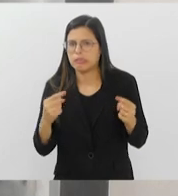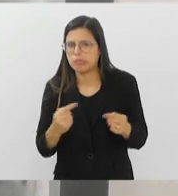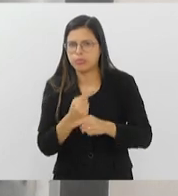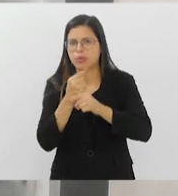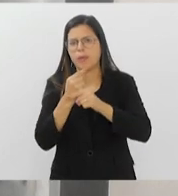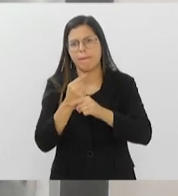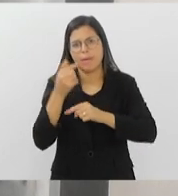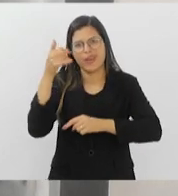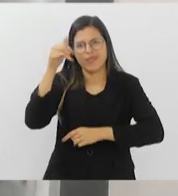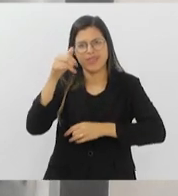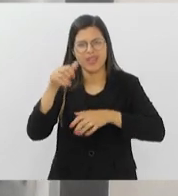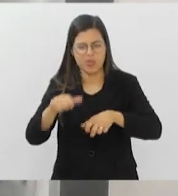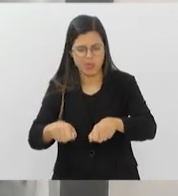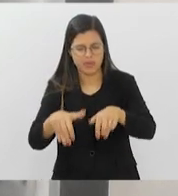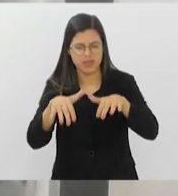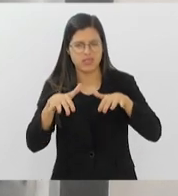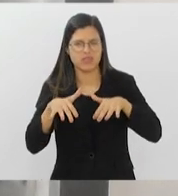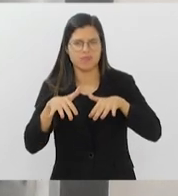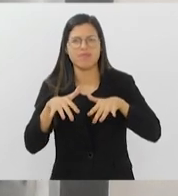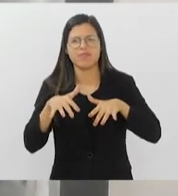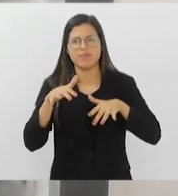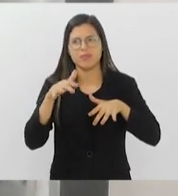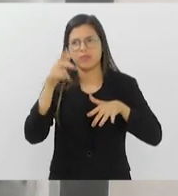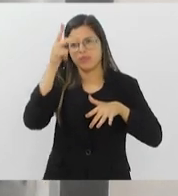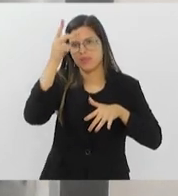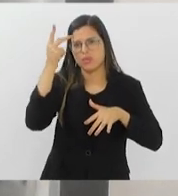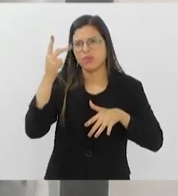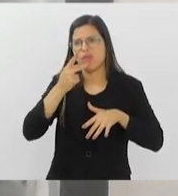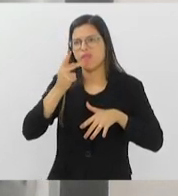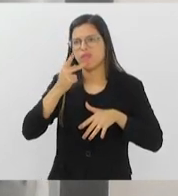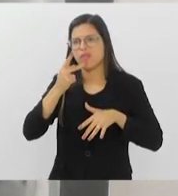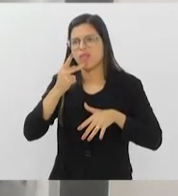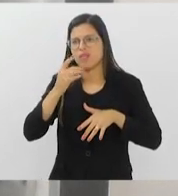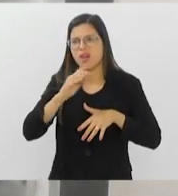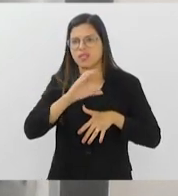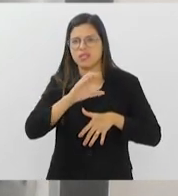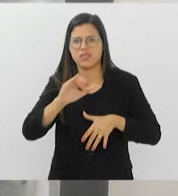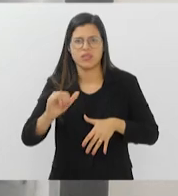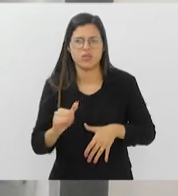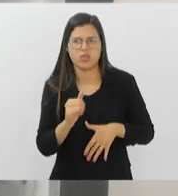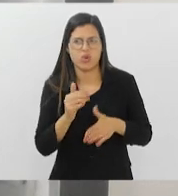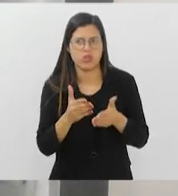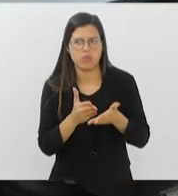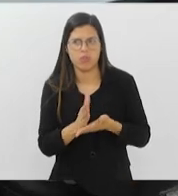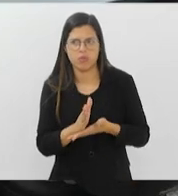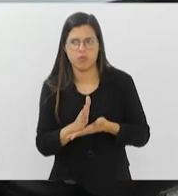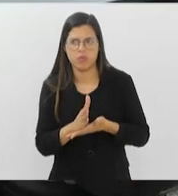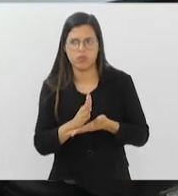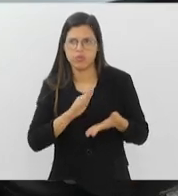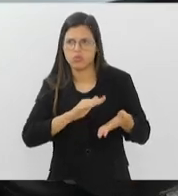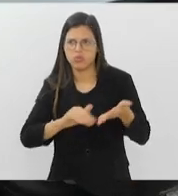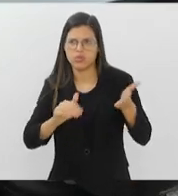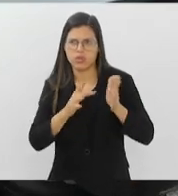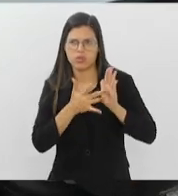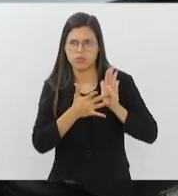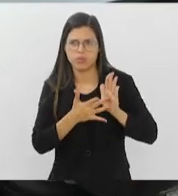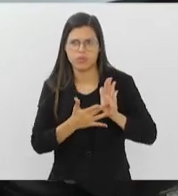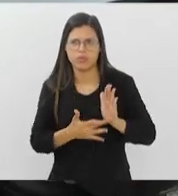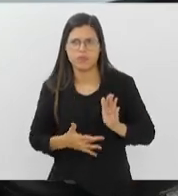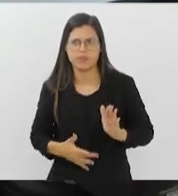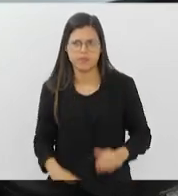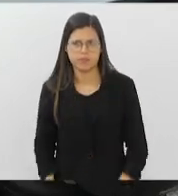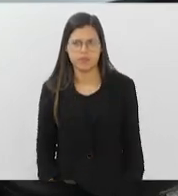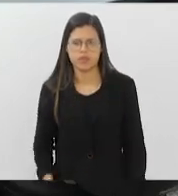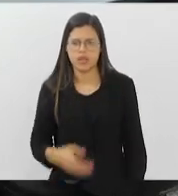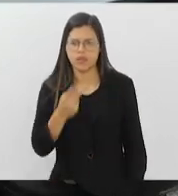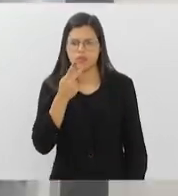plenário e aí alguém suscitar, olha, a CCJ tira não de pauta e coteja. Vossa Excelência está falando do